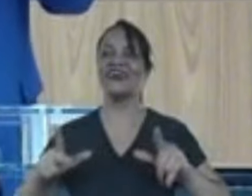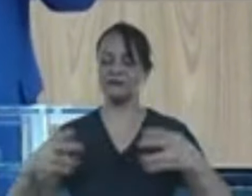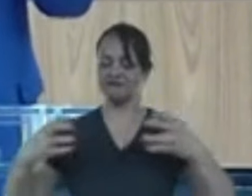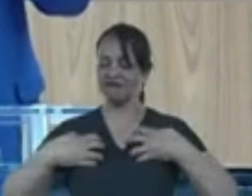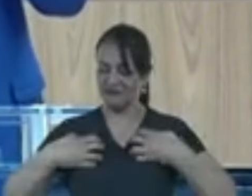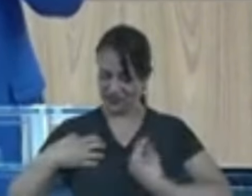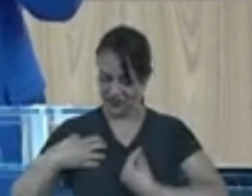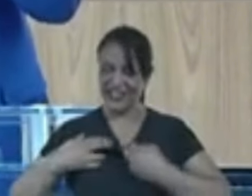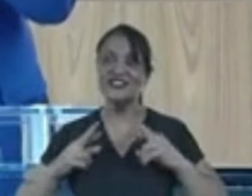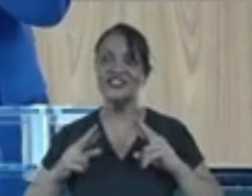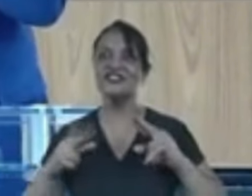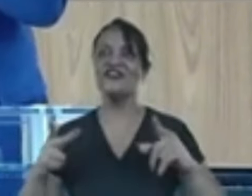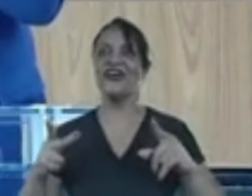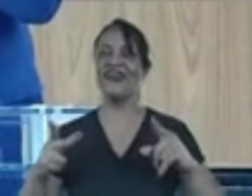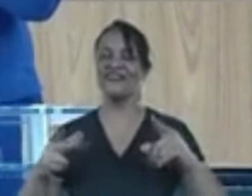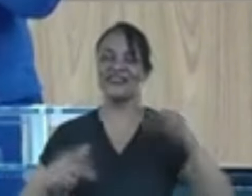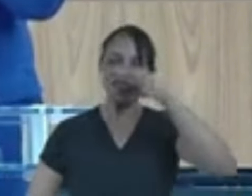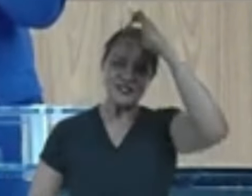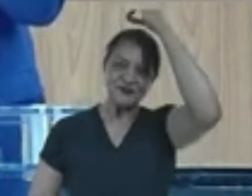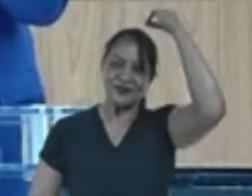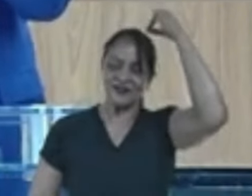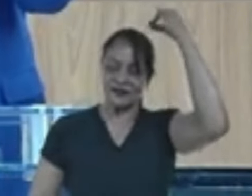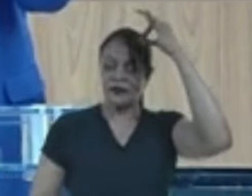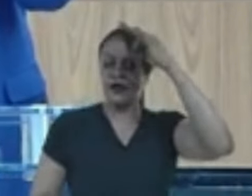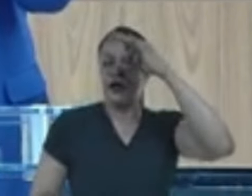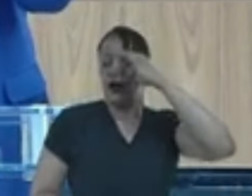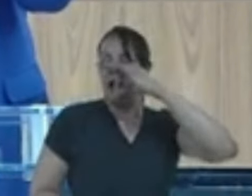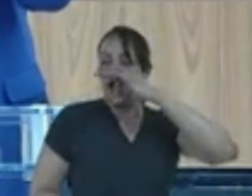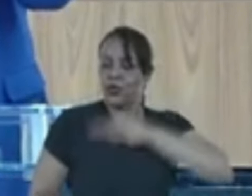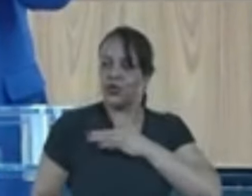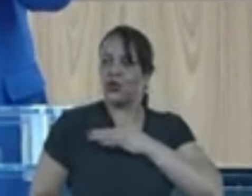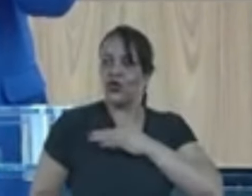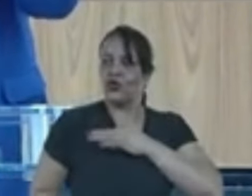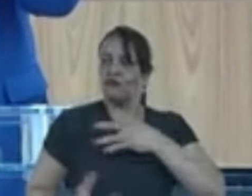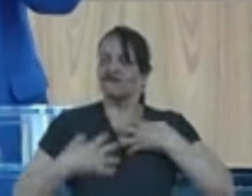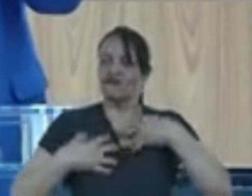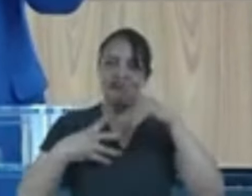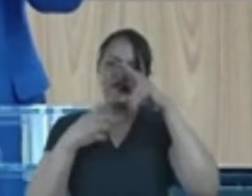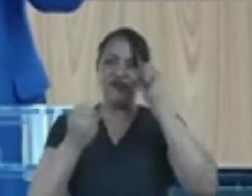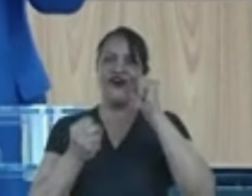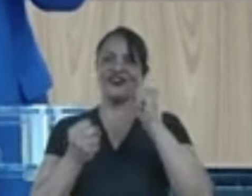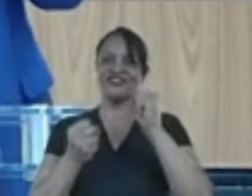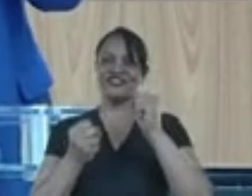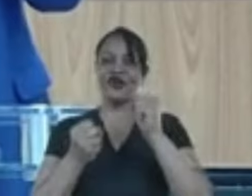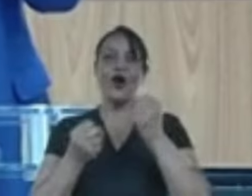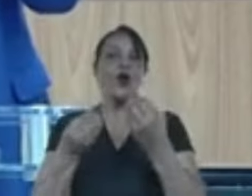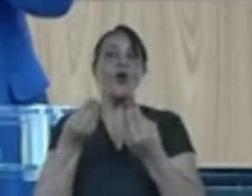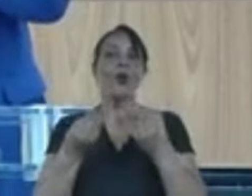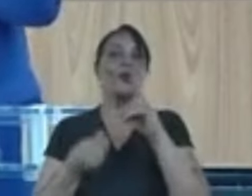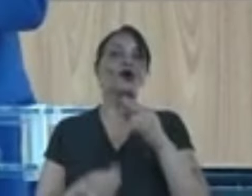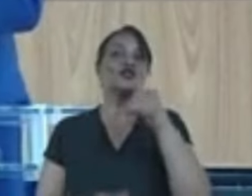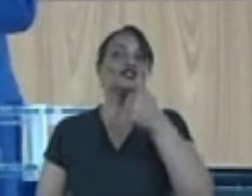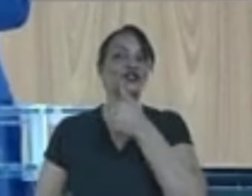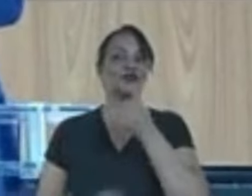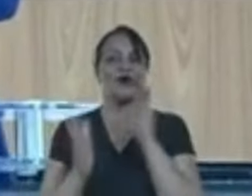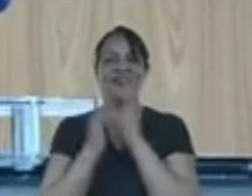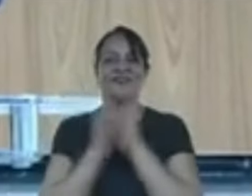é fortalecido em nós através da oração e do jejum. Que Deus abençoe a todos vocês no nome de